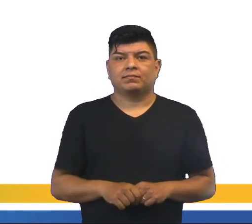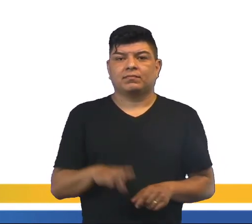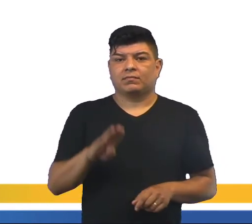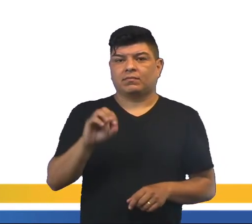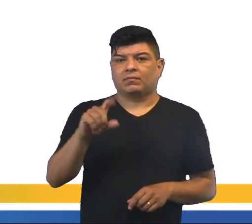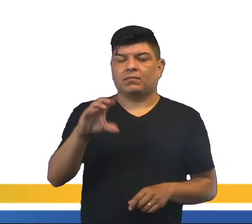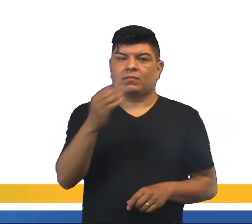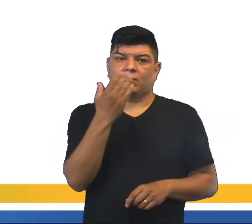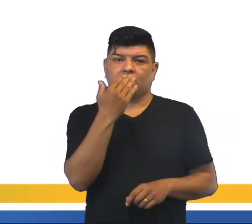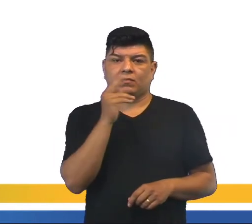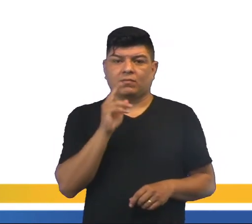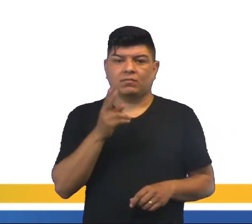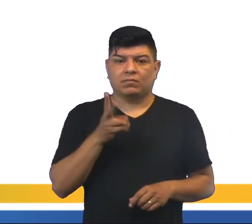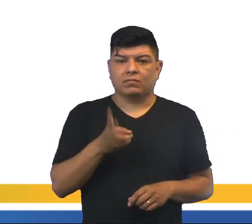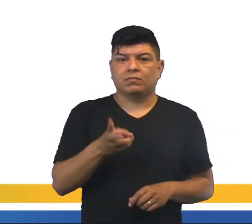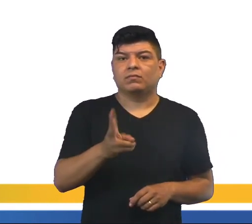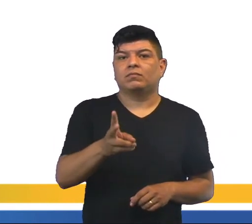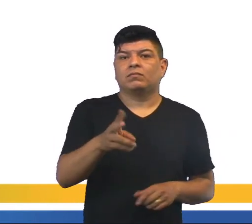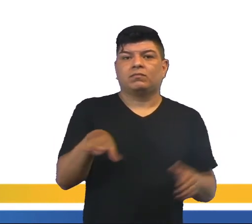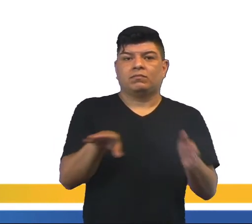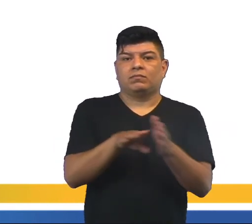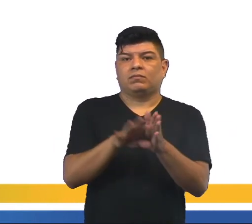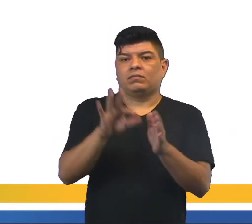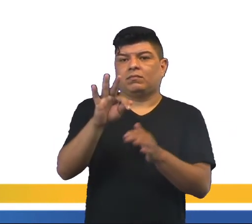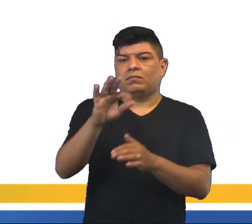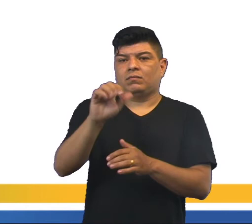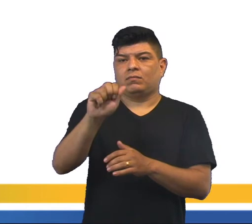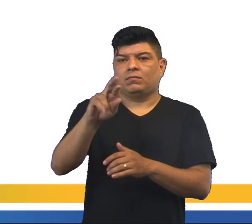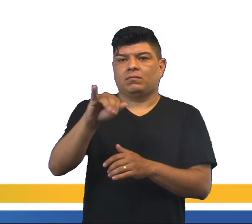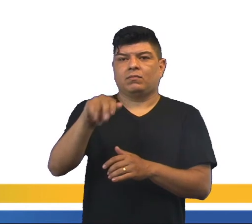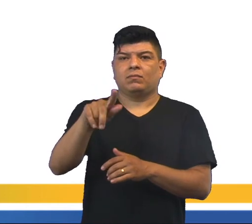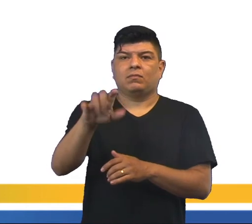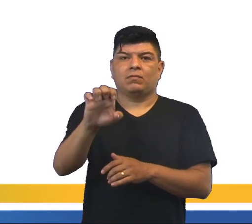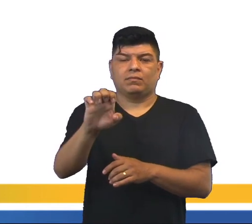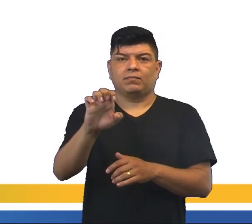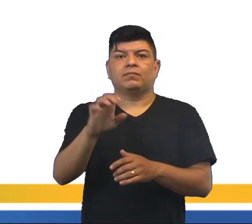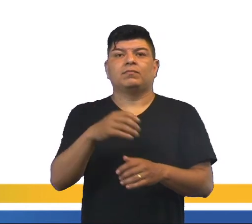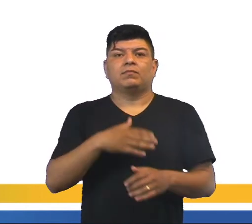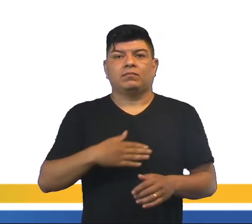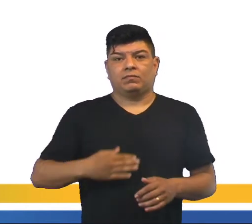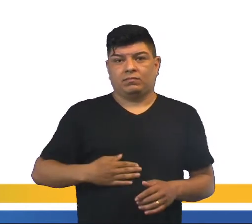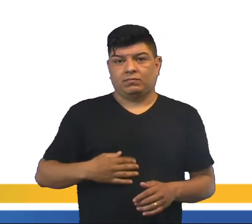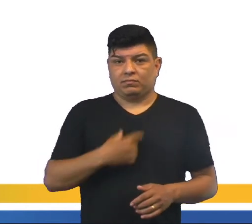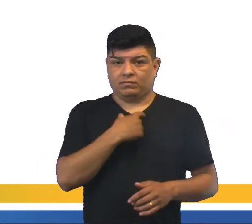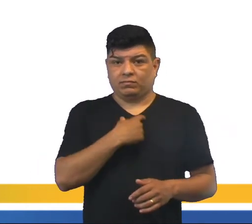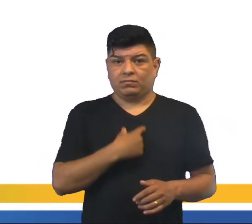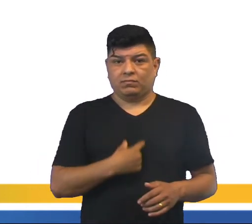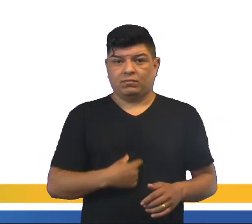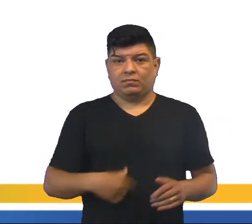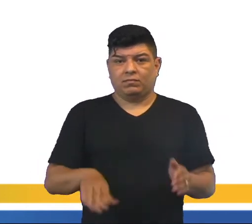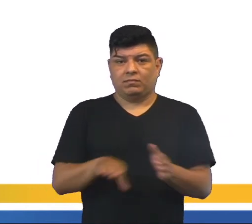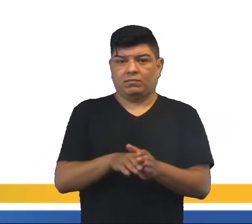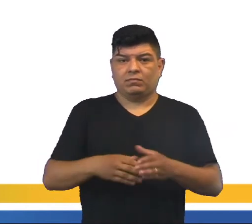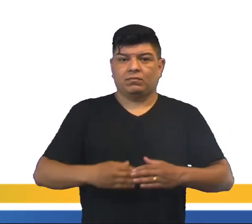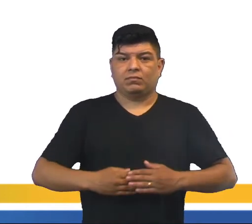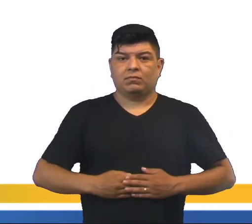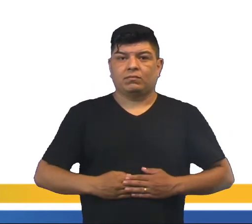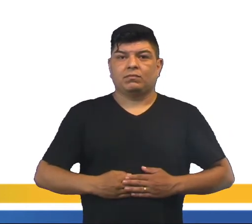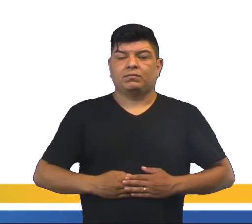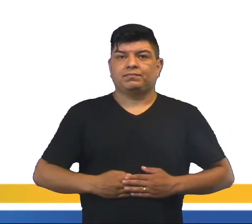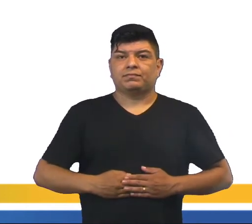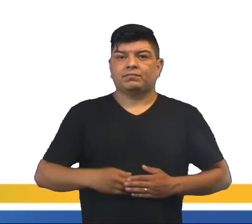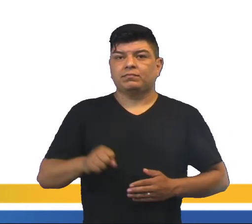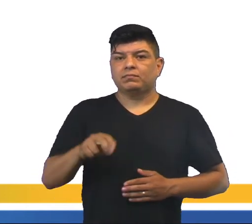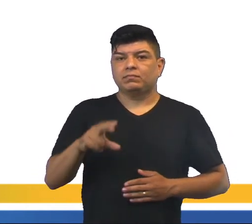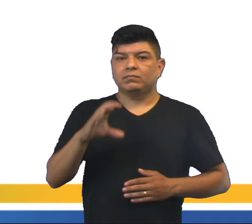alimentar segue para a faringe, para o estômago, o esôfago e atinge o estômago, onde sofre a ação do